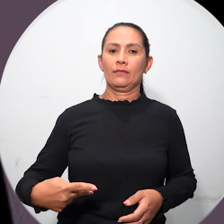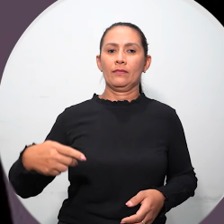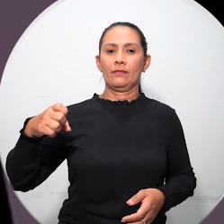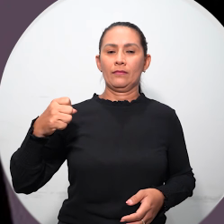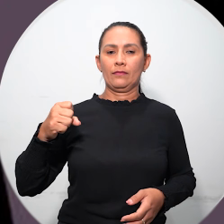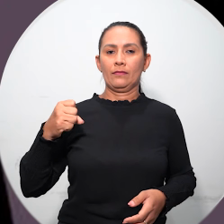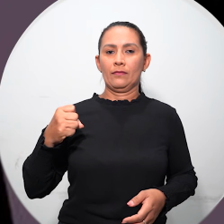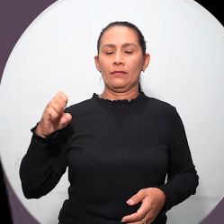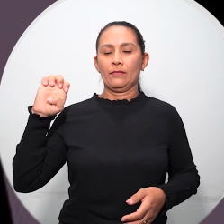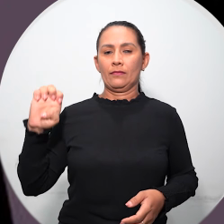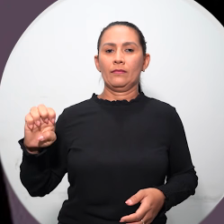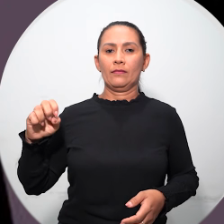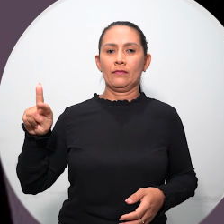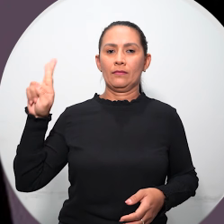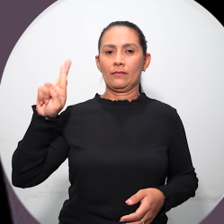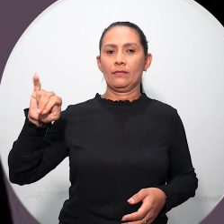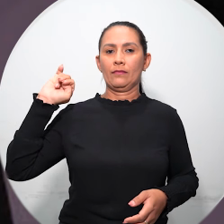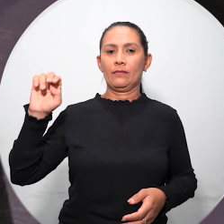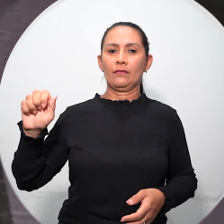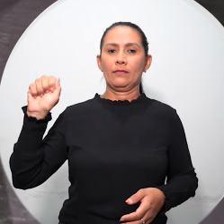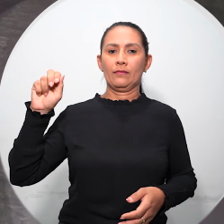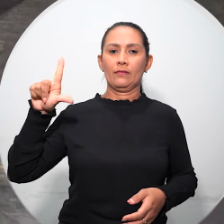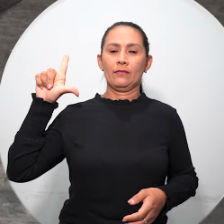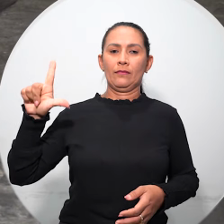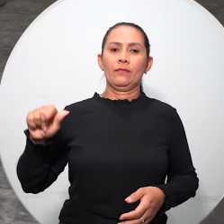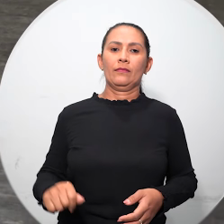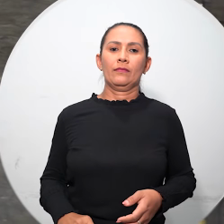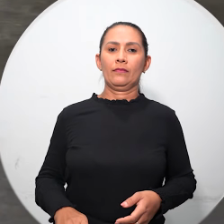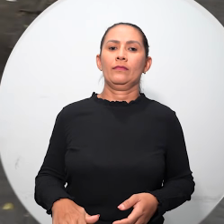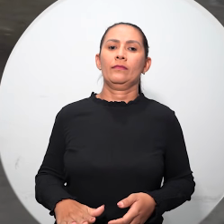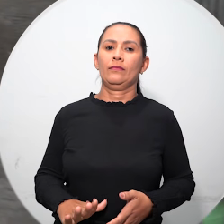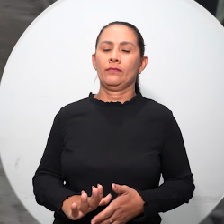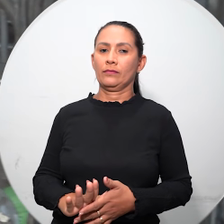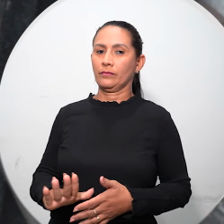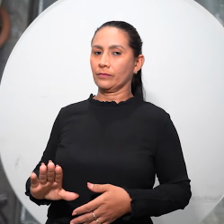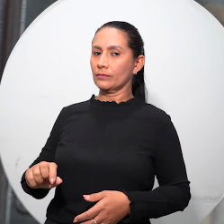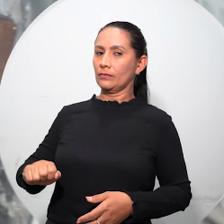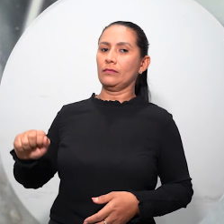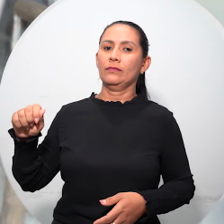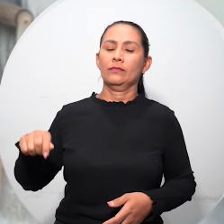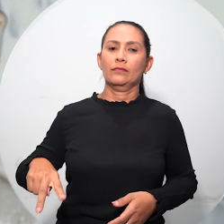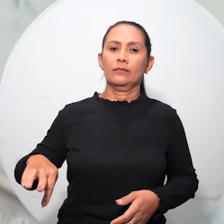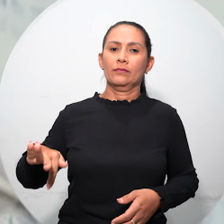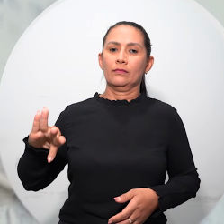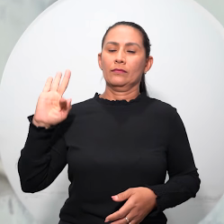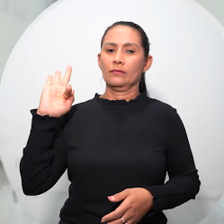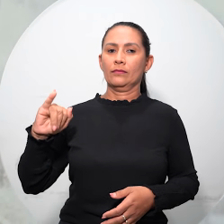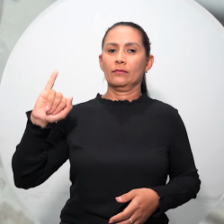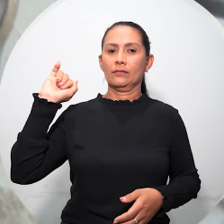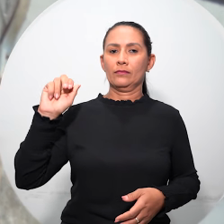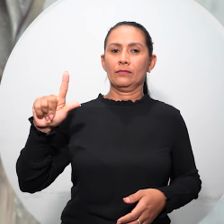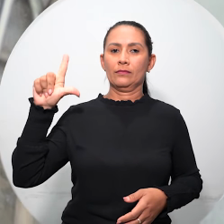jogados de lado, aquele paredão do outro lado, não tinha essa parede, e era jogado nessa parede aqui no telão, na tela panorâmica. Nós chamamos de tela panorâmica. E